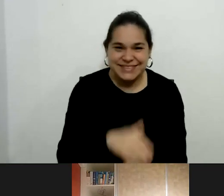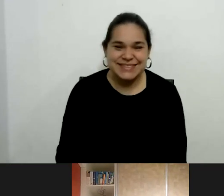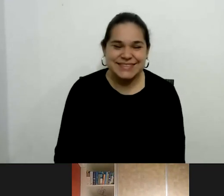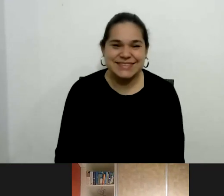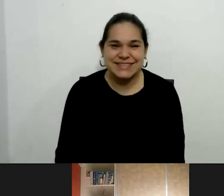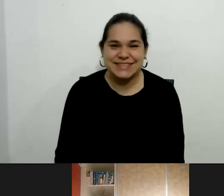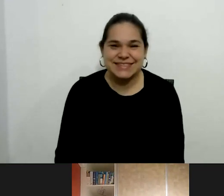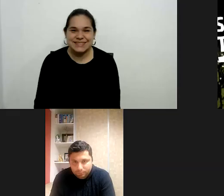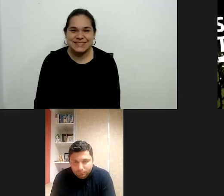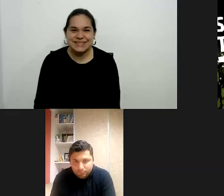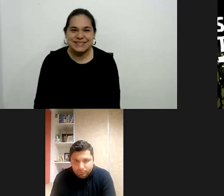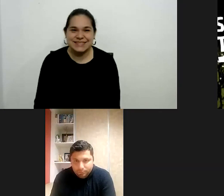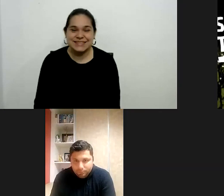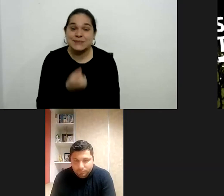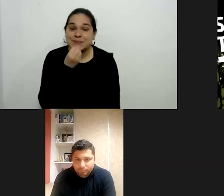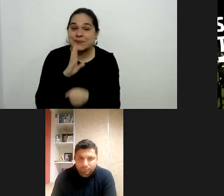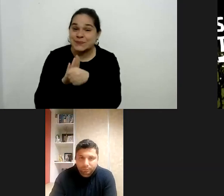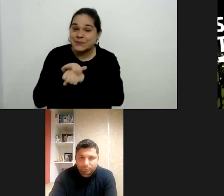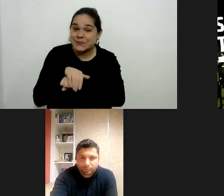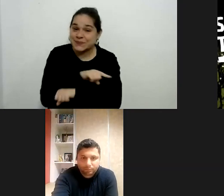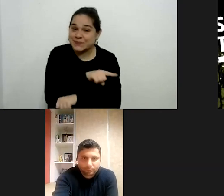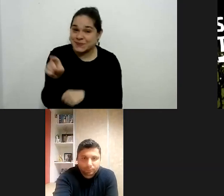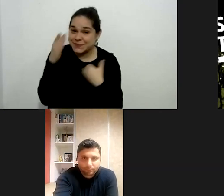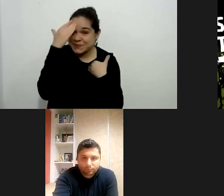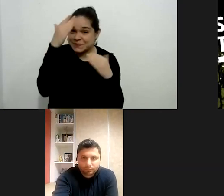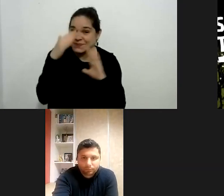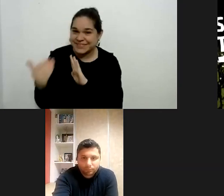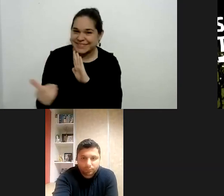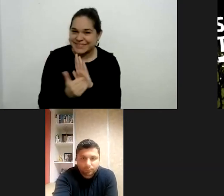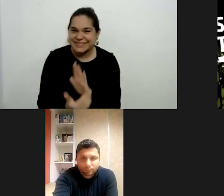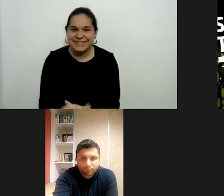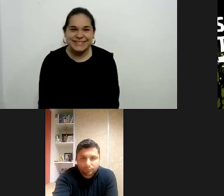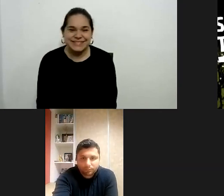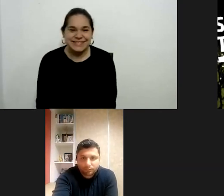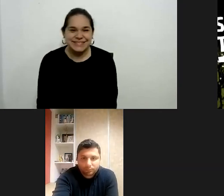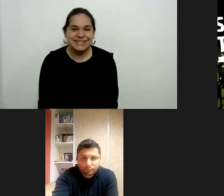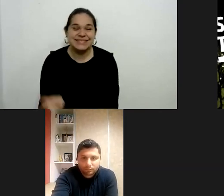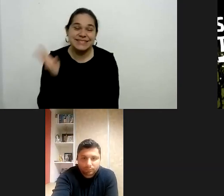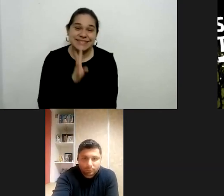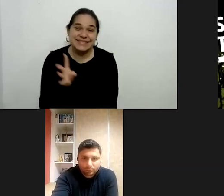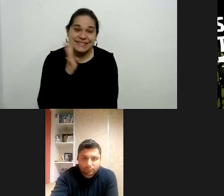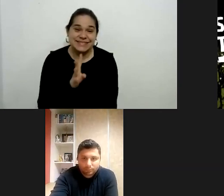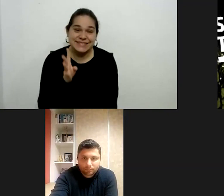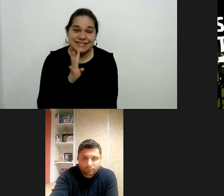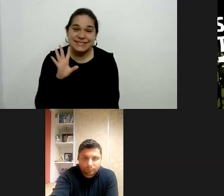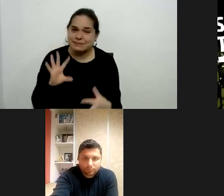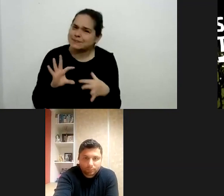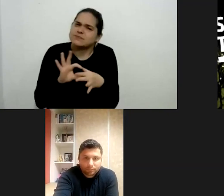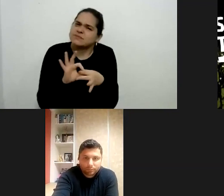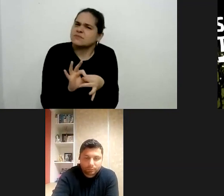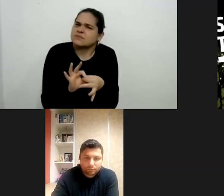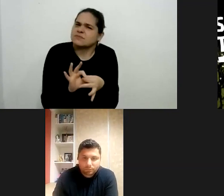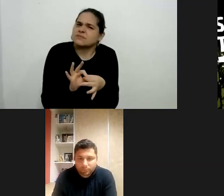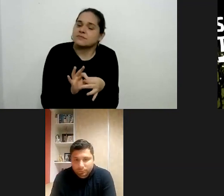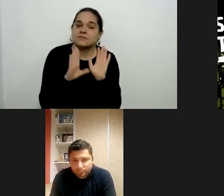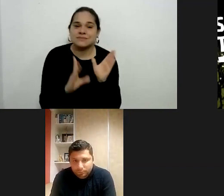Valeu aí, boa noite pra vocês e obrigado aí por tudo. Que legal, juntos, a gente já se encontra